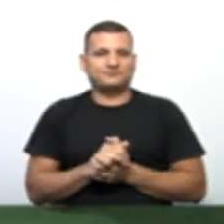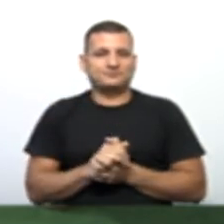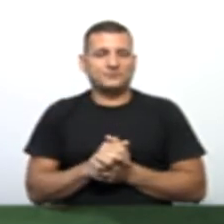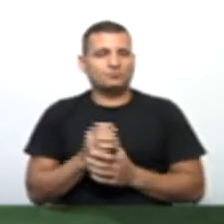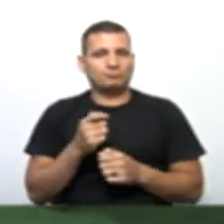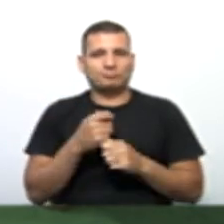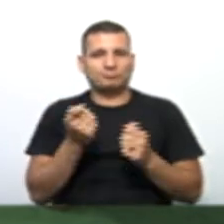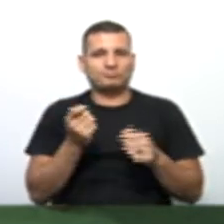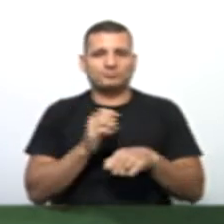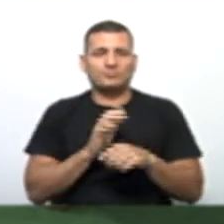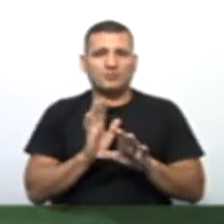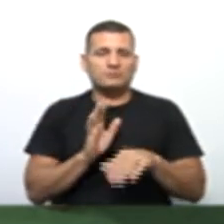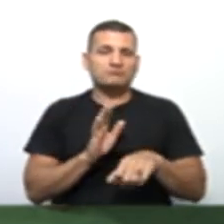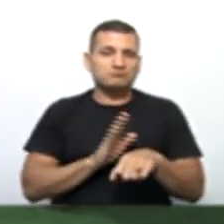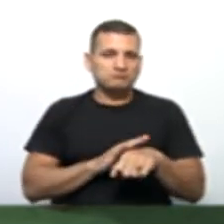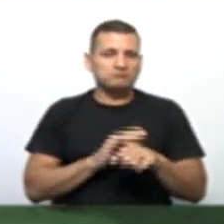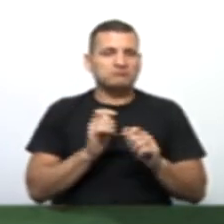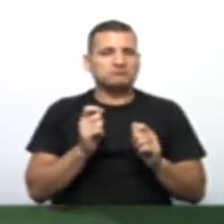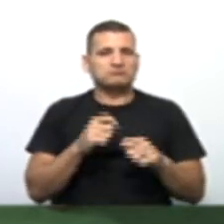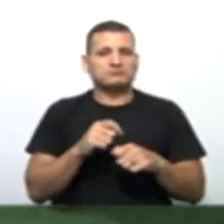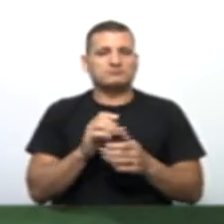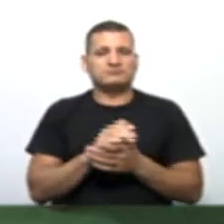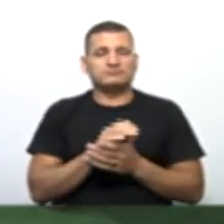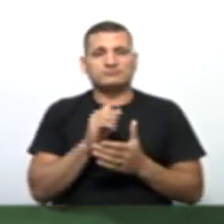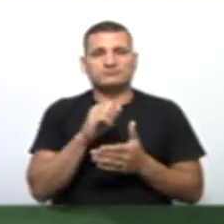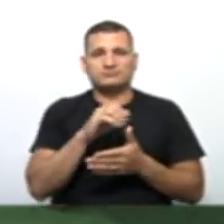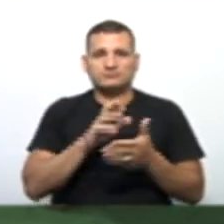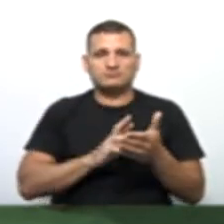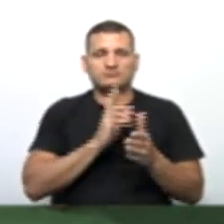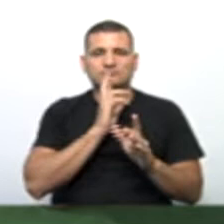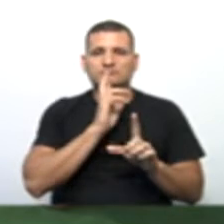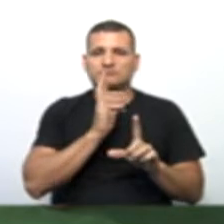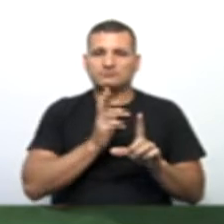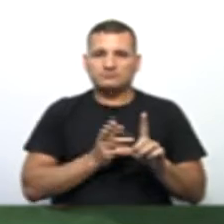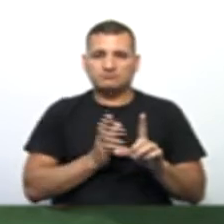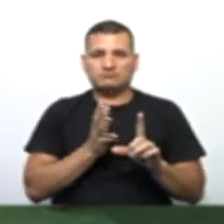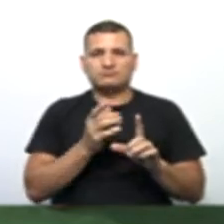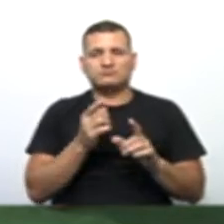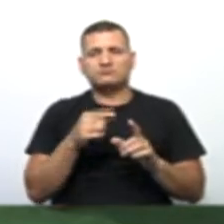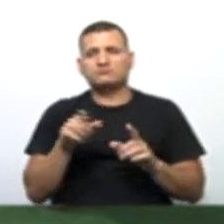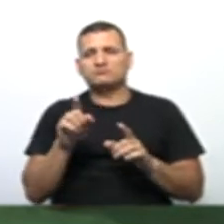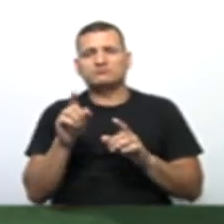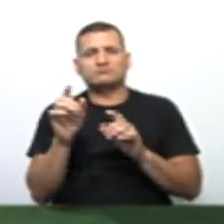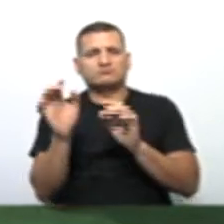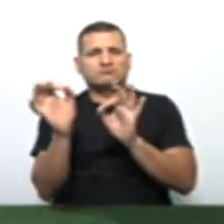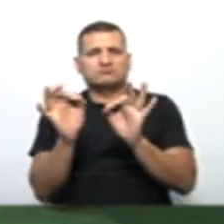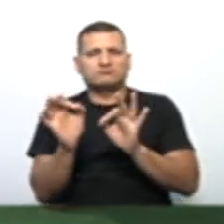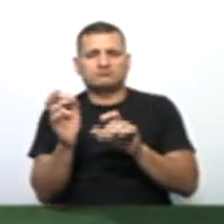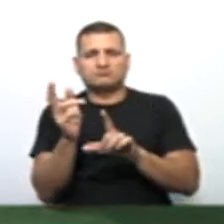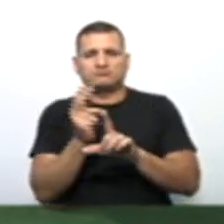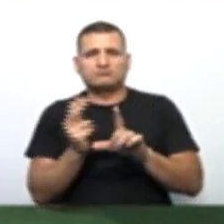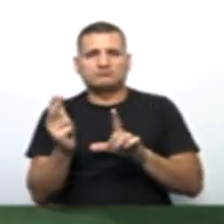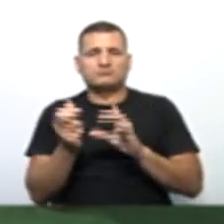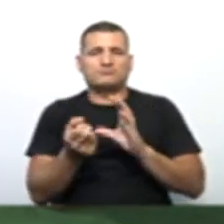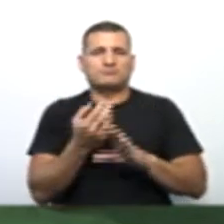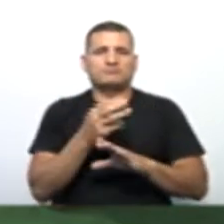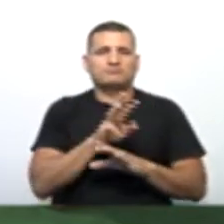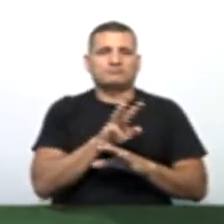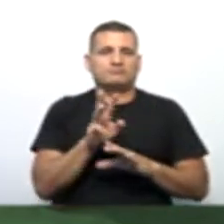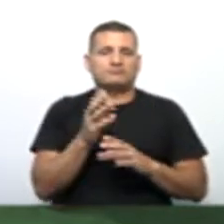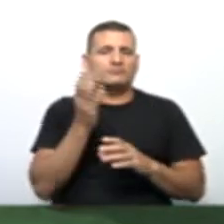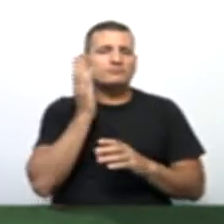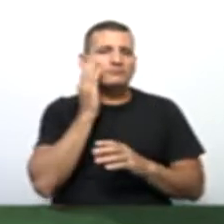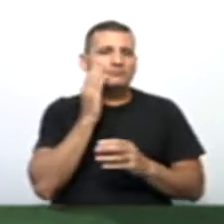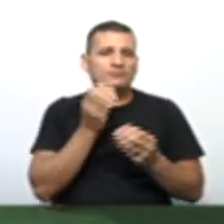mas não tentar pessoal terminou às questões pode lá com o rapidinho modela a gente poder ter uma idéia de como é que